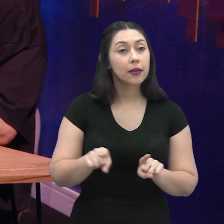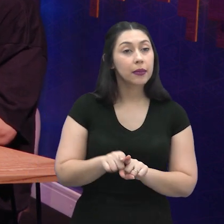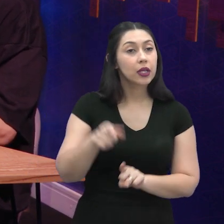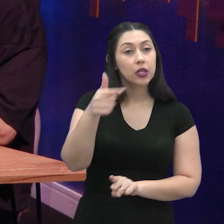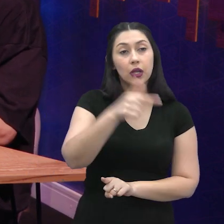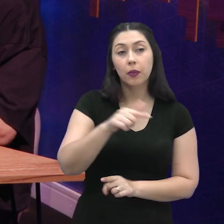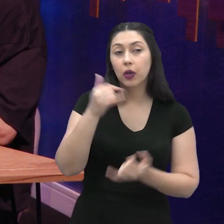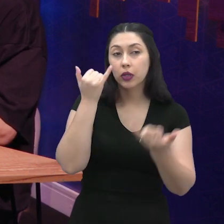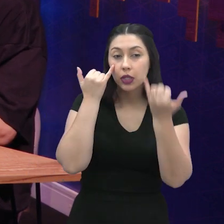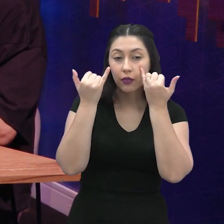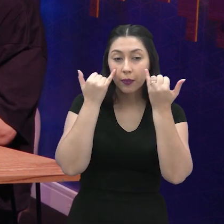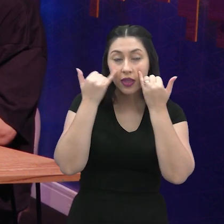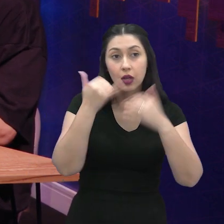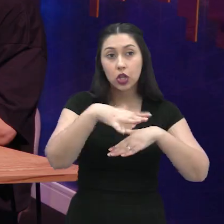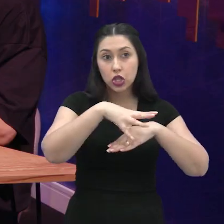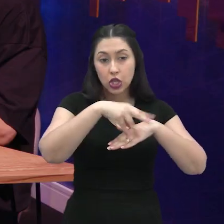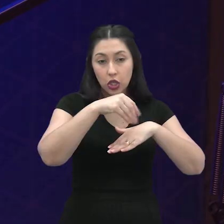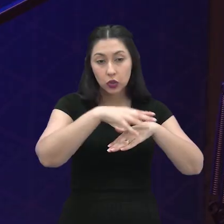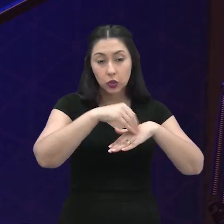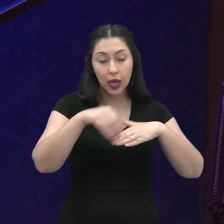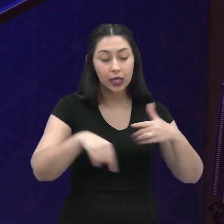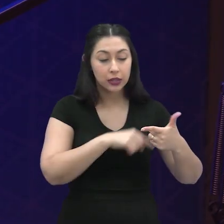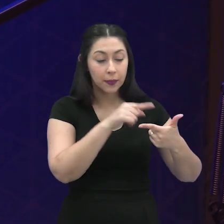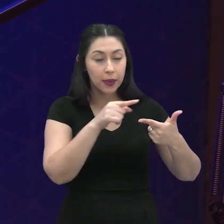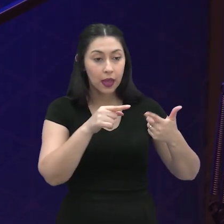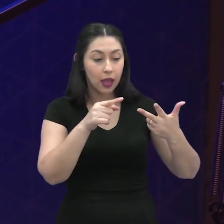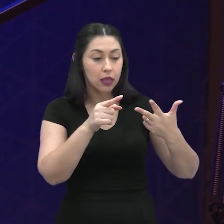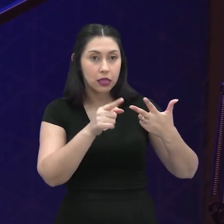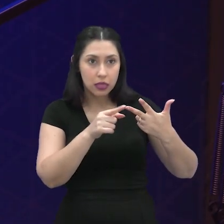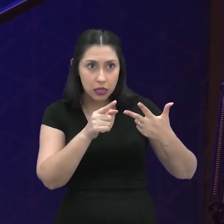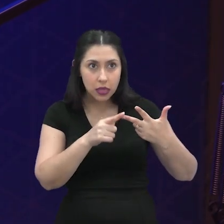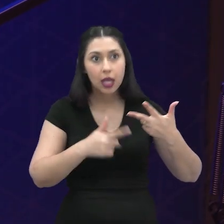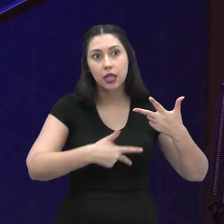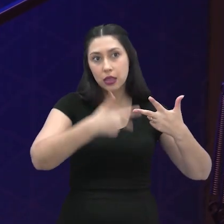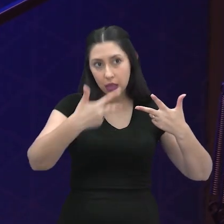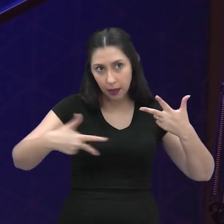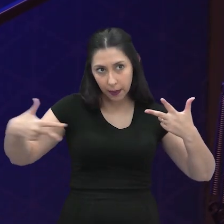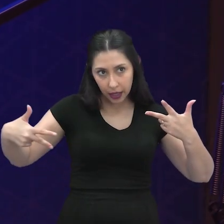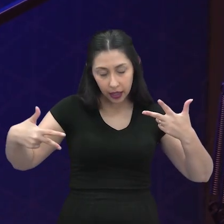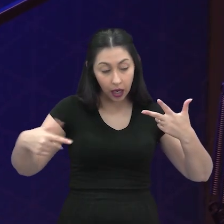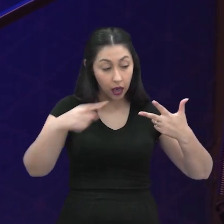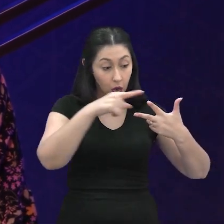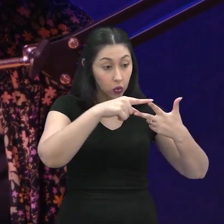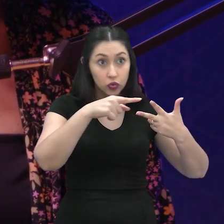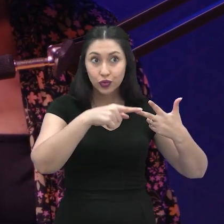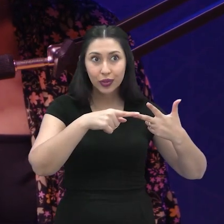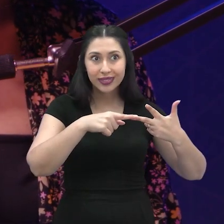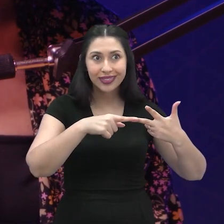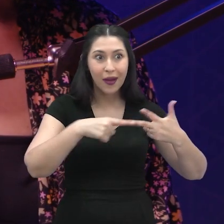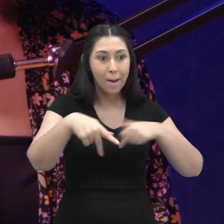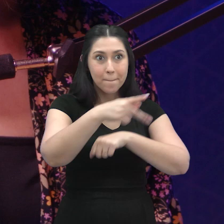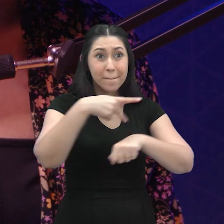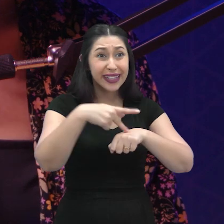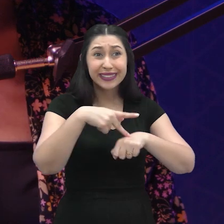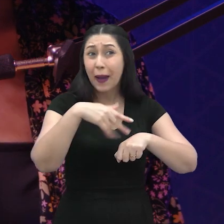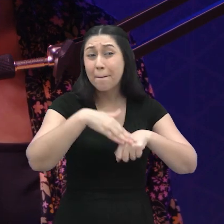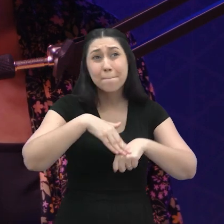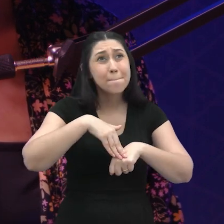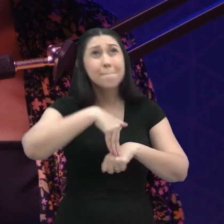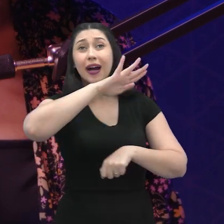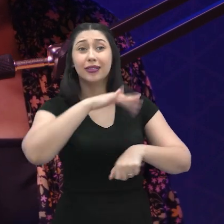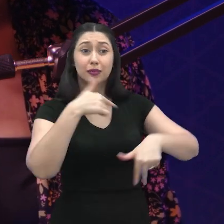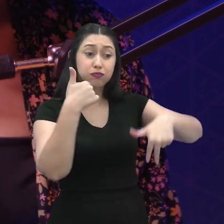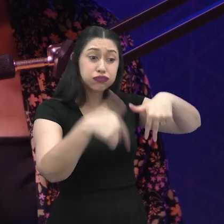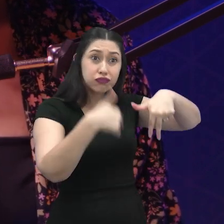vai ter também uma outra informação aqui da Suécia e da Dinamarca. Eles estão entre os países mais produtivos